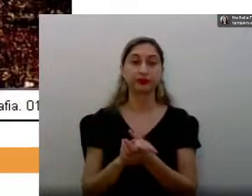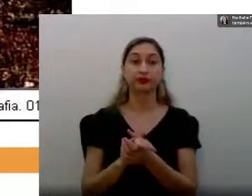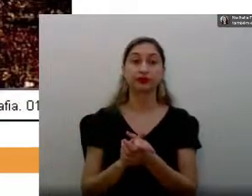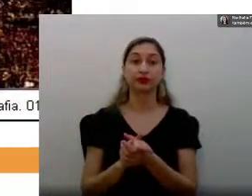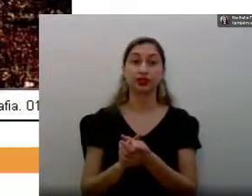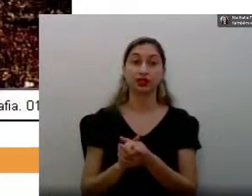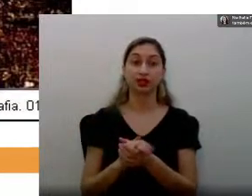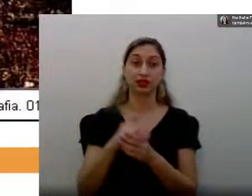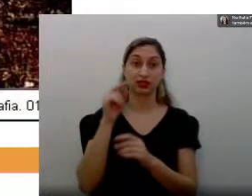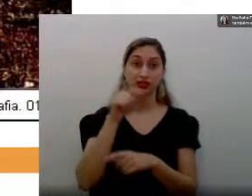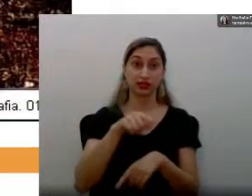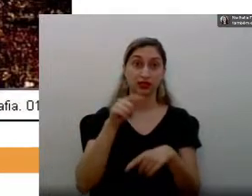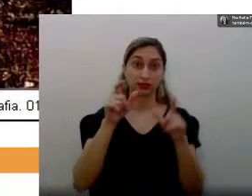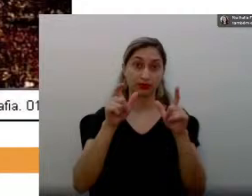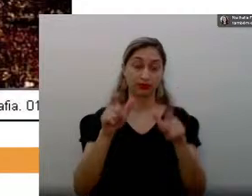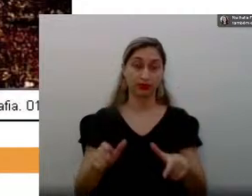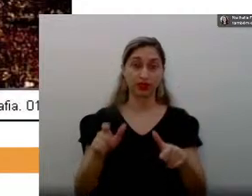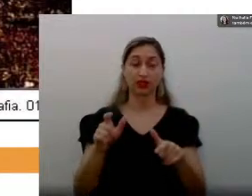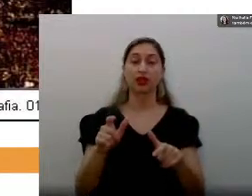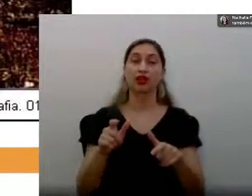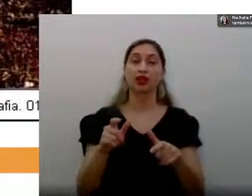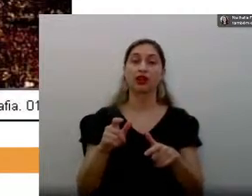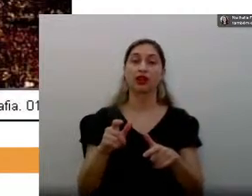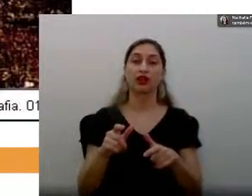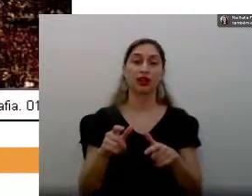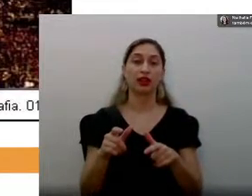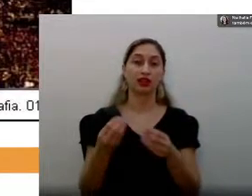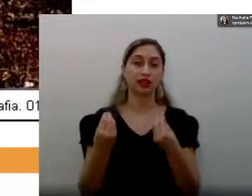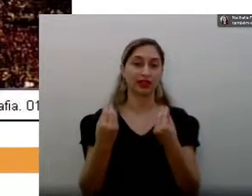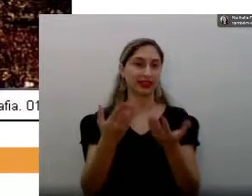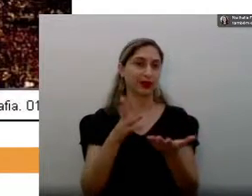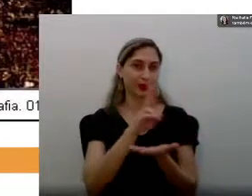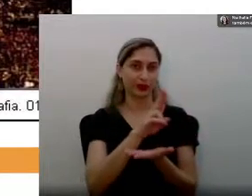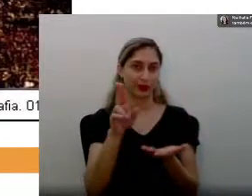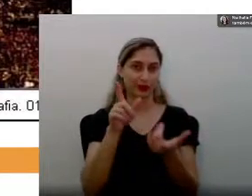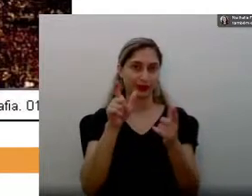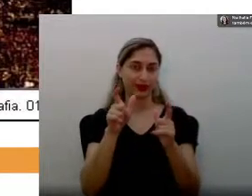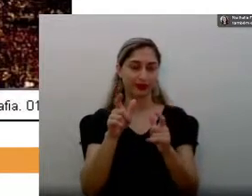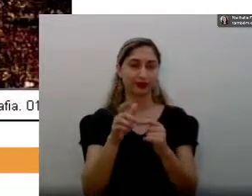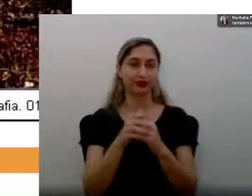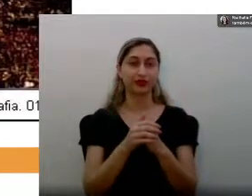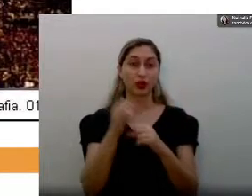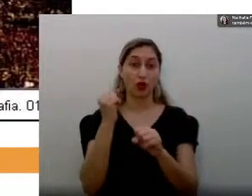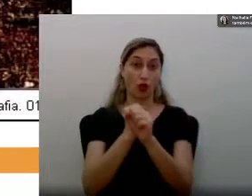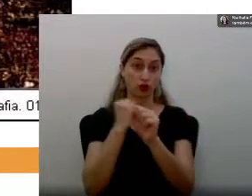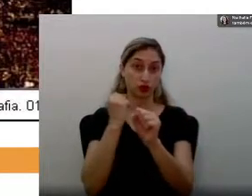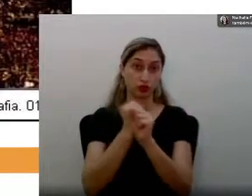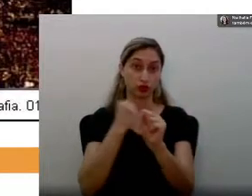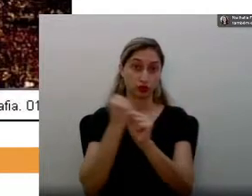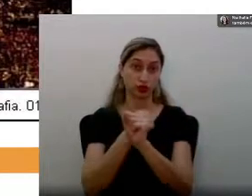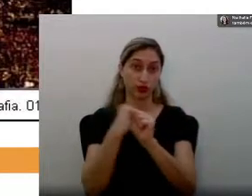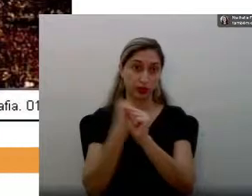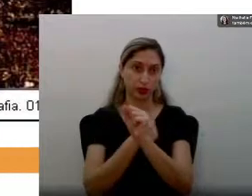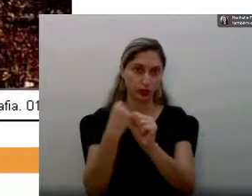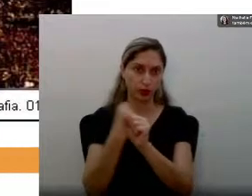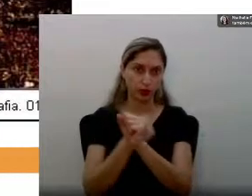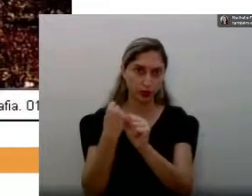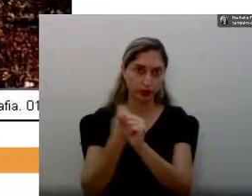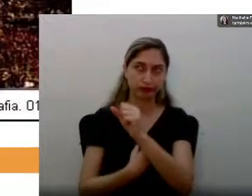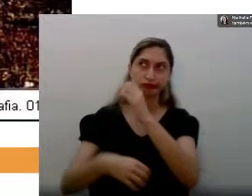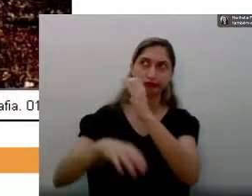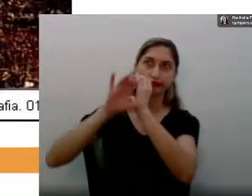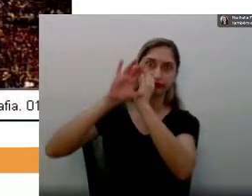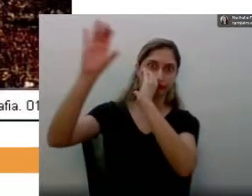né não é o Bernardo horrível deu esse nome para eles né ele construiu um telescópio que tem lá né